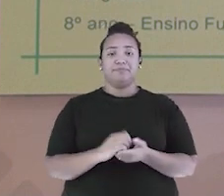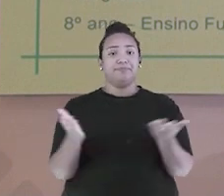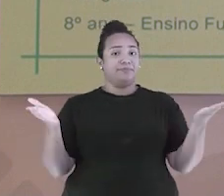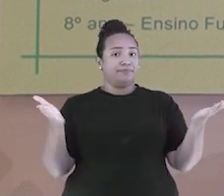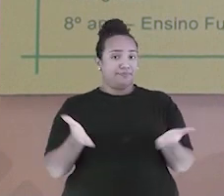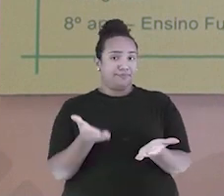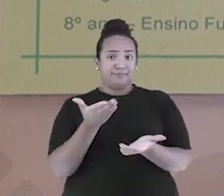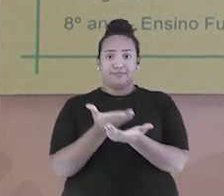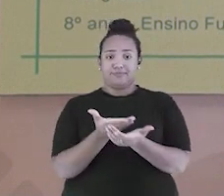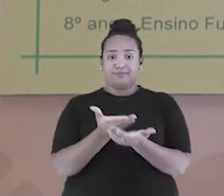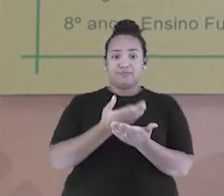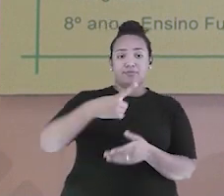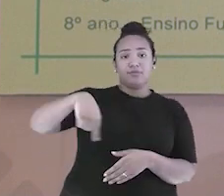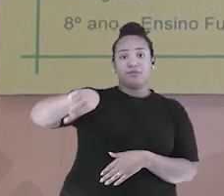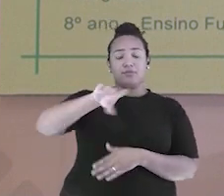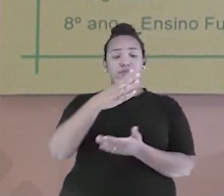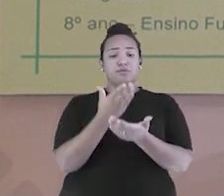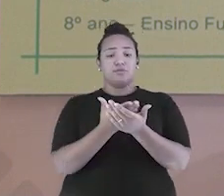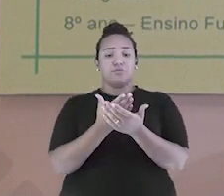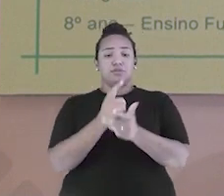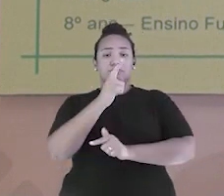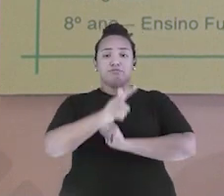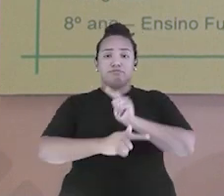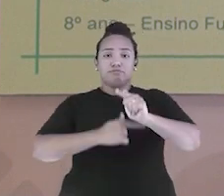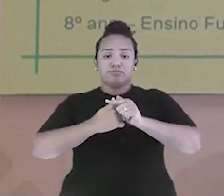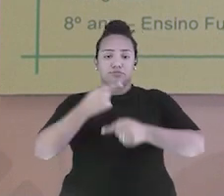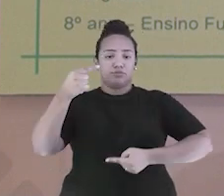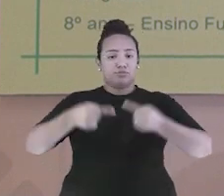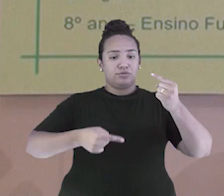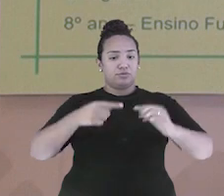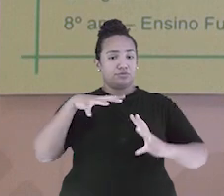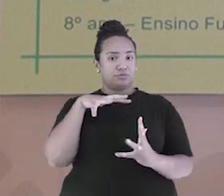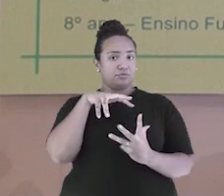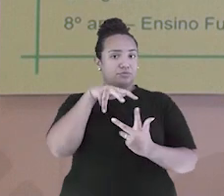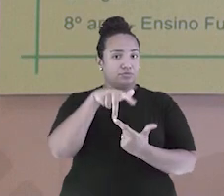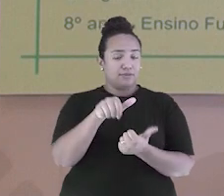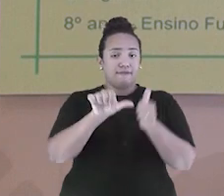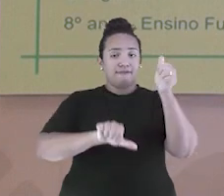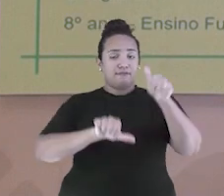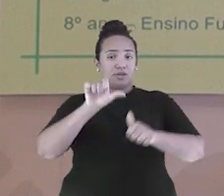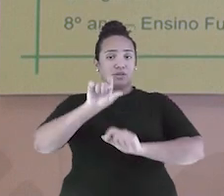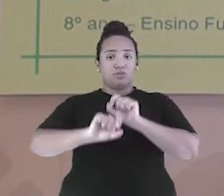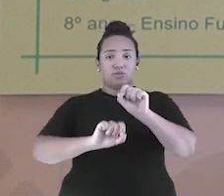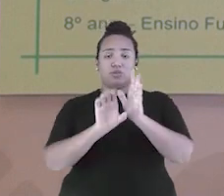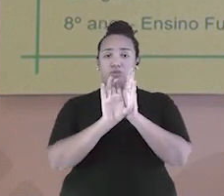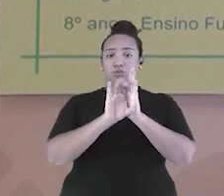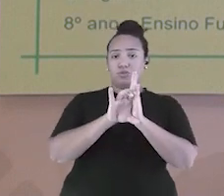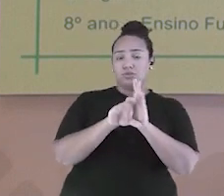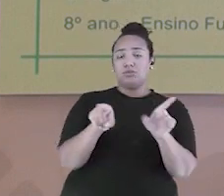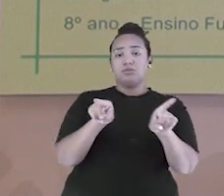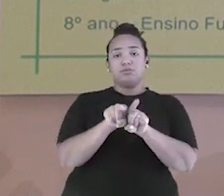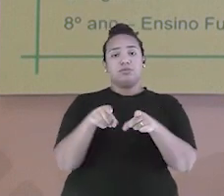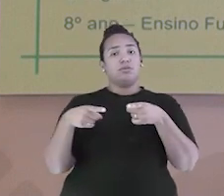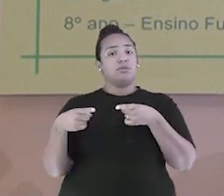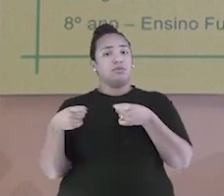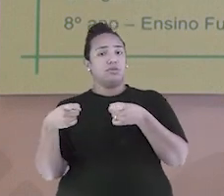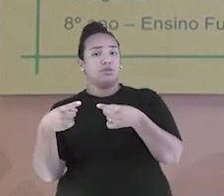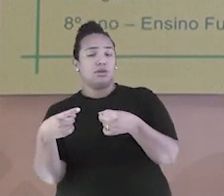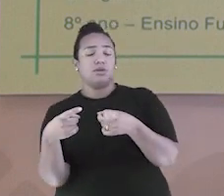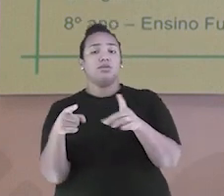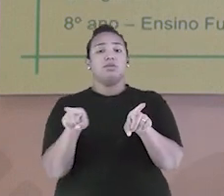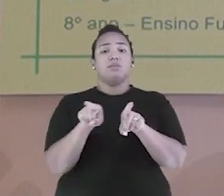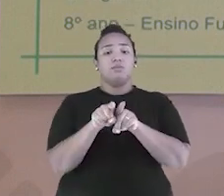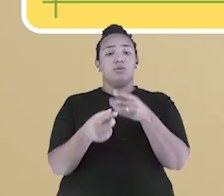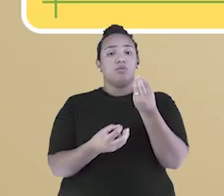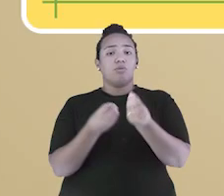de hoje, vamos estudar sobre a geopolítica mundial, analisando principalmente conceitos e conflitos e as mudanças do